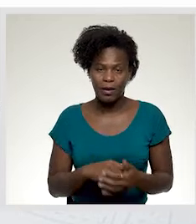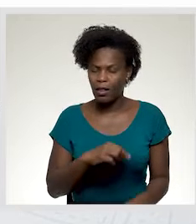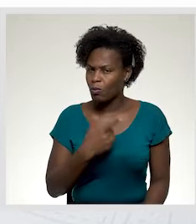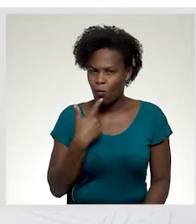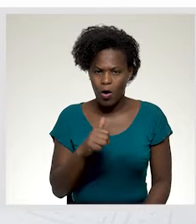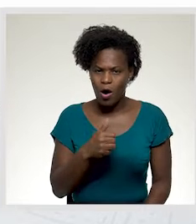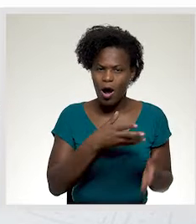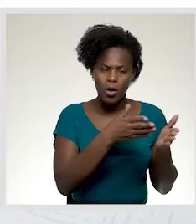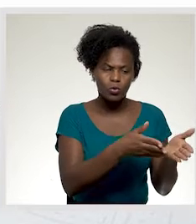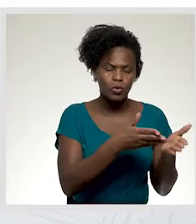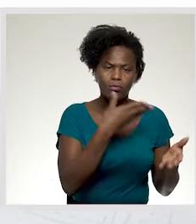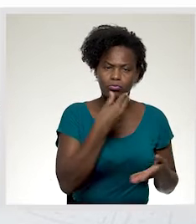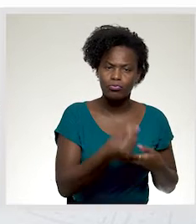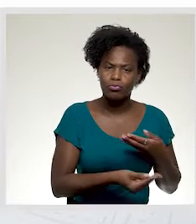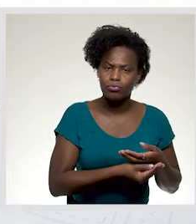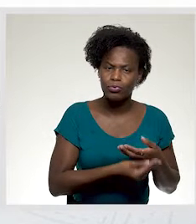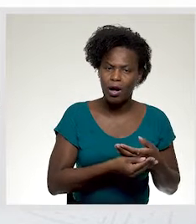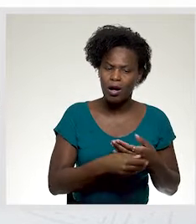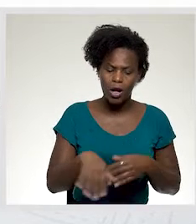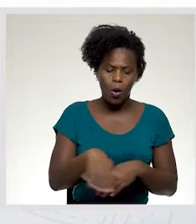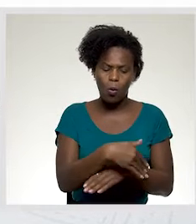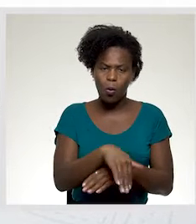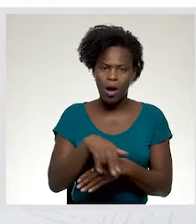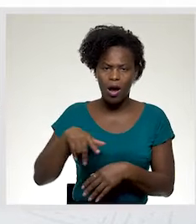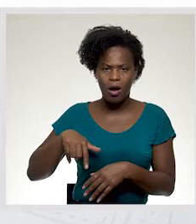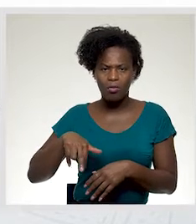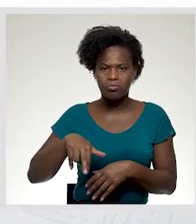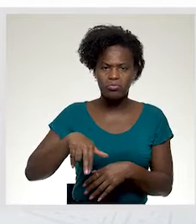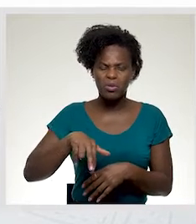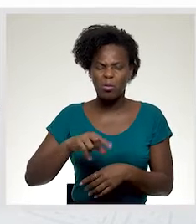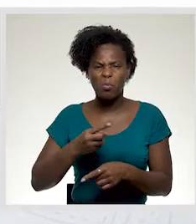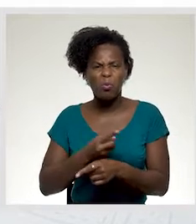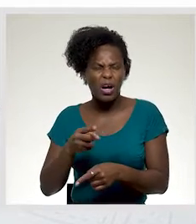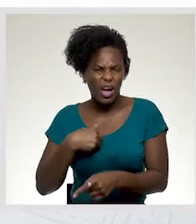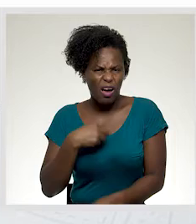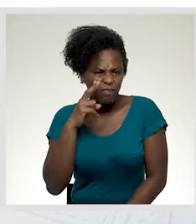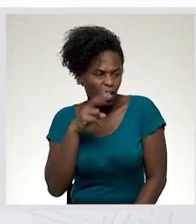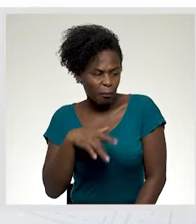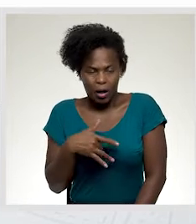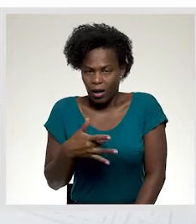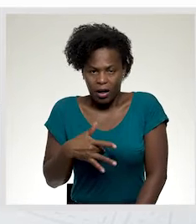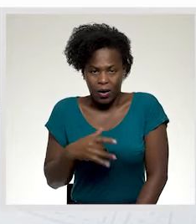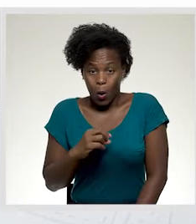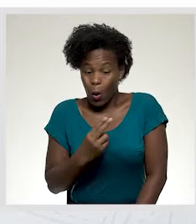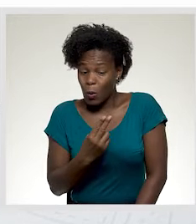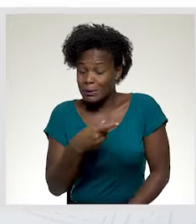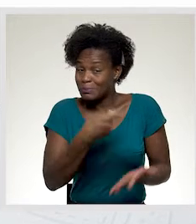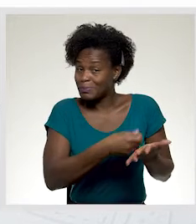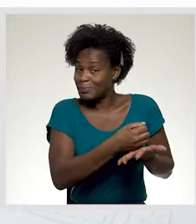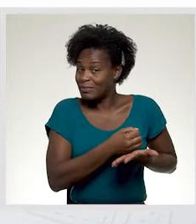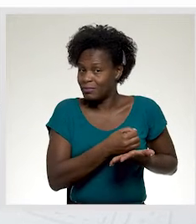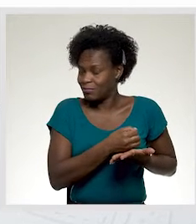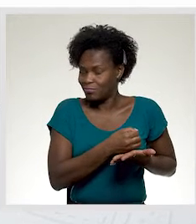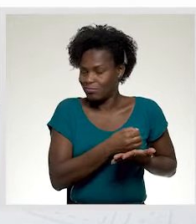devo ajudar um idoso ao atravessar a rua por compaixão, nem para obter um benefício,